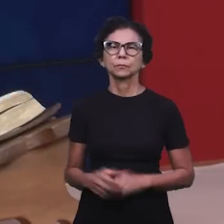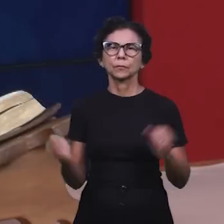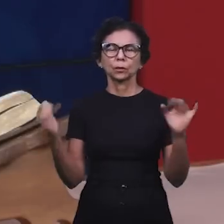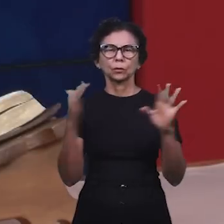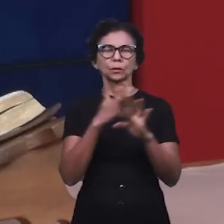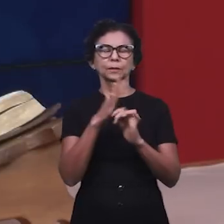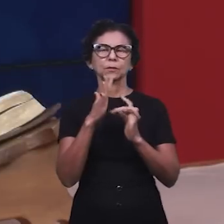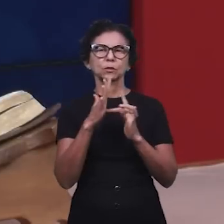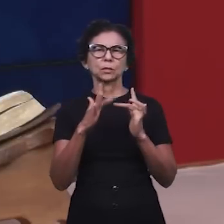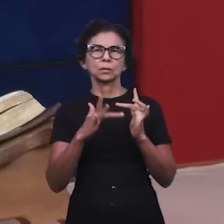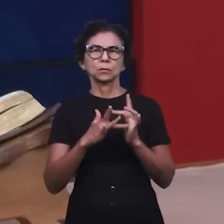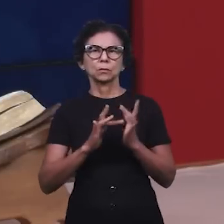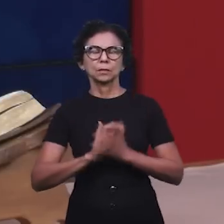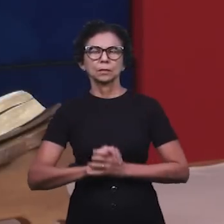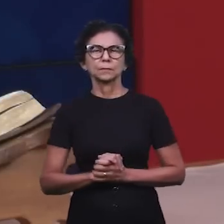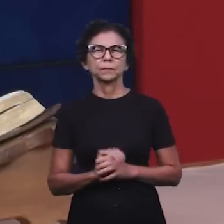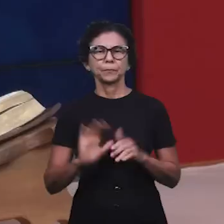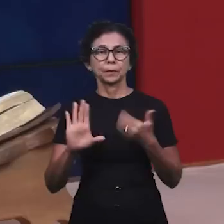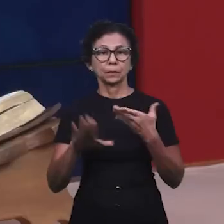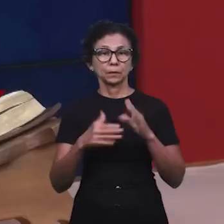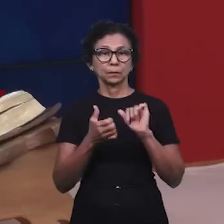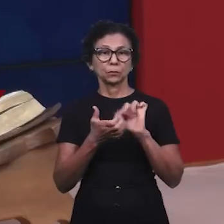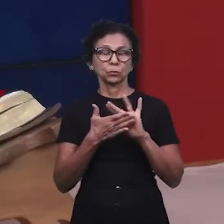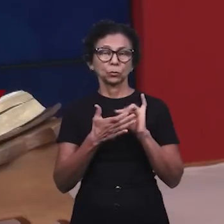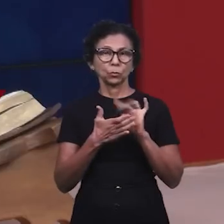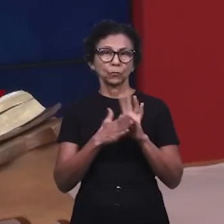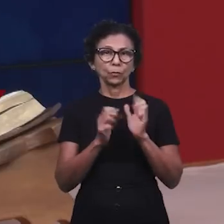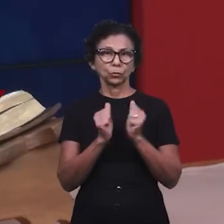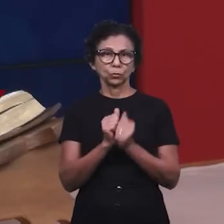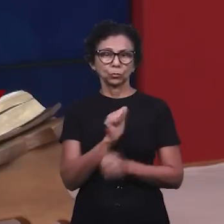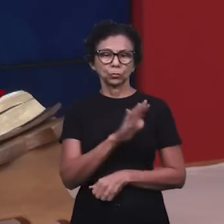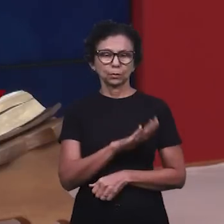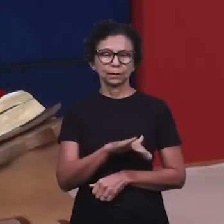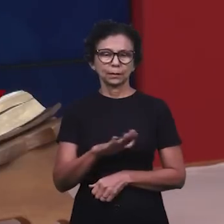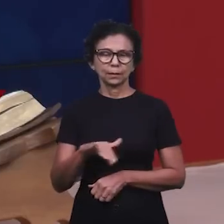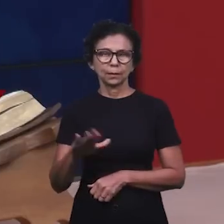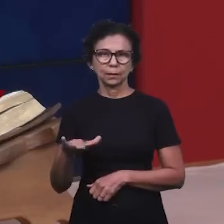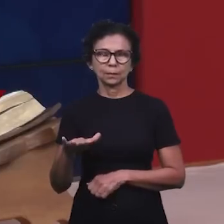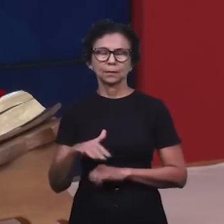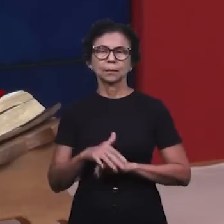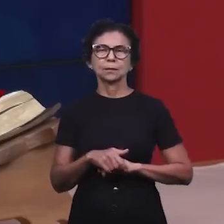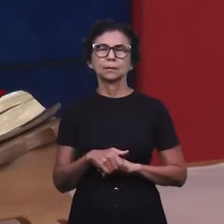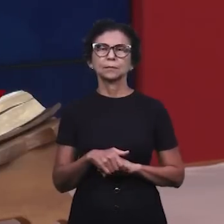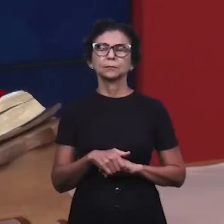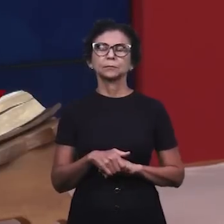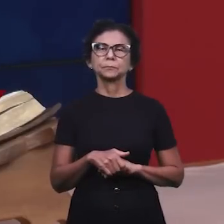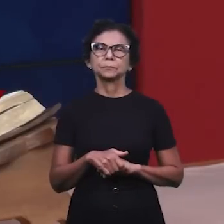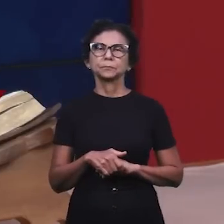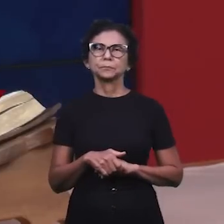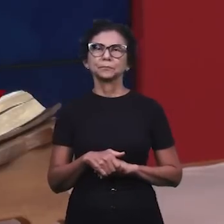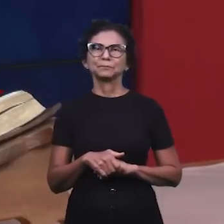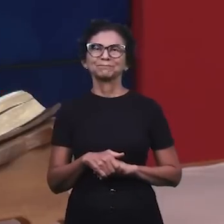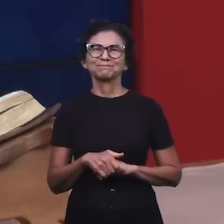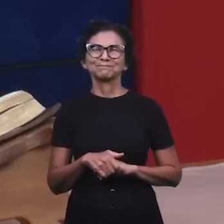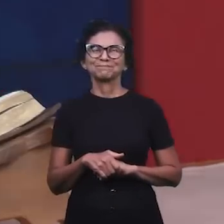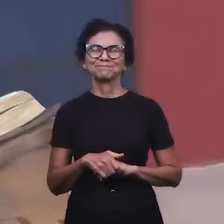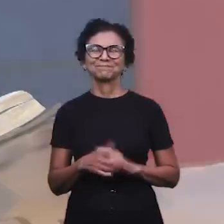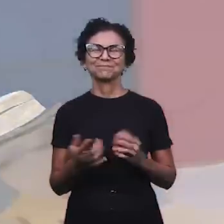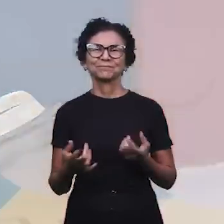Glória a Jesus. Estaremos agora cantando um louvor juntamente com as nossas crianças, com o louvor do seu